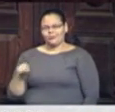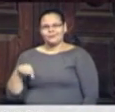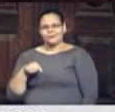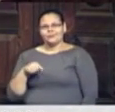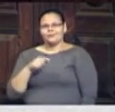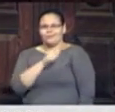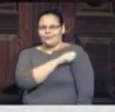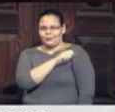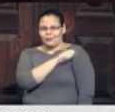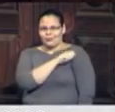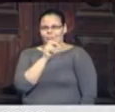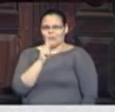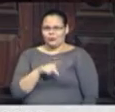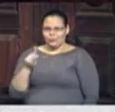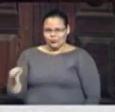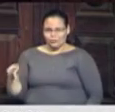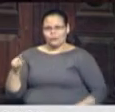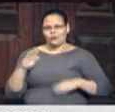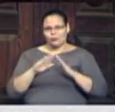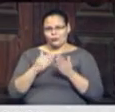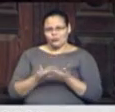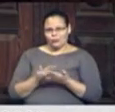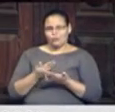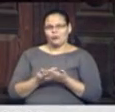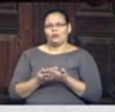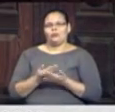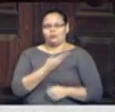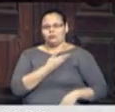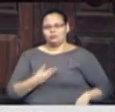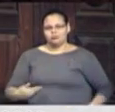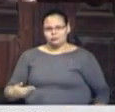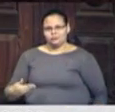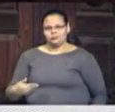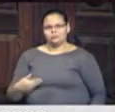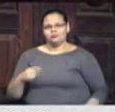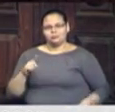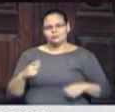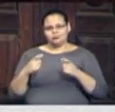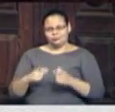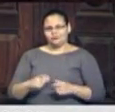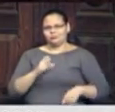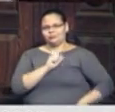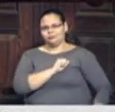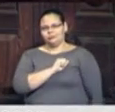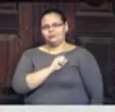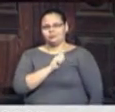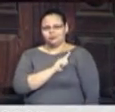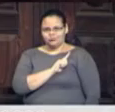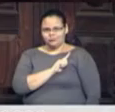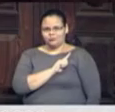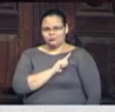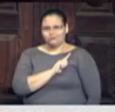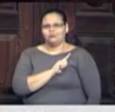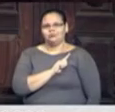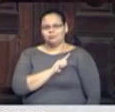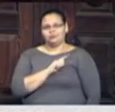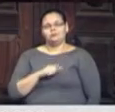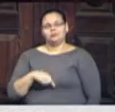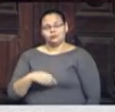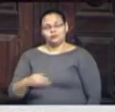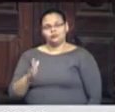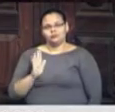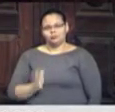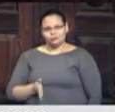professores de escolas públicas de São Gonçalo, prestes ou